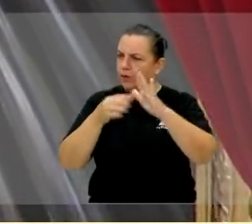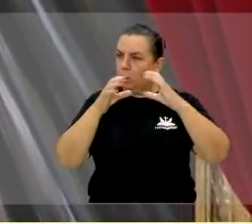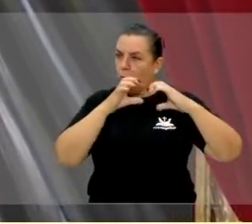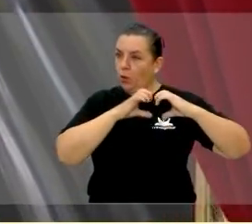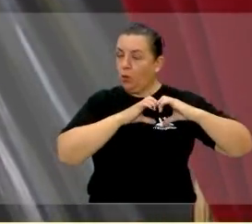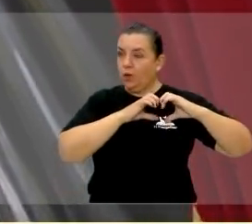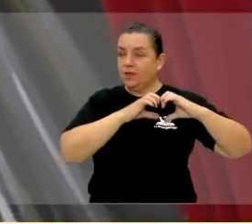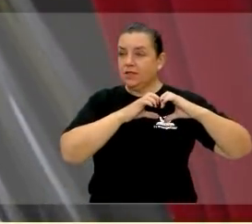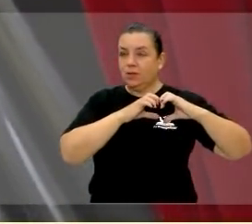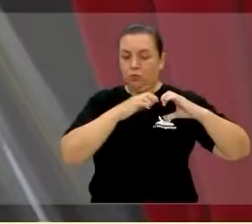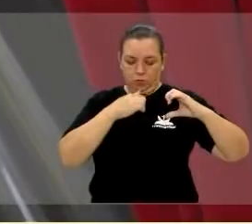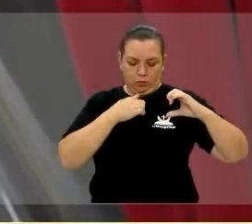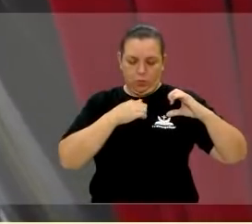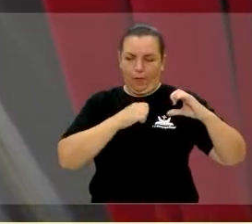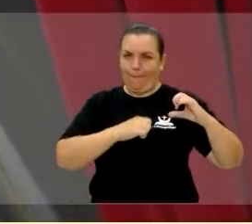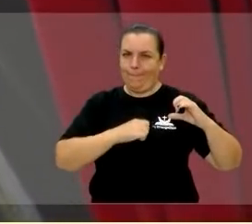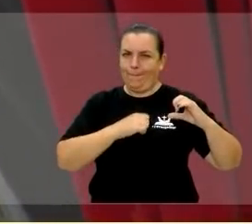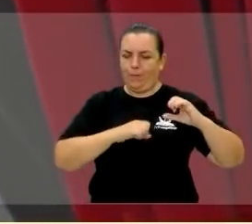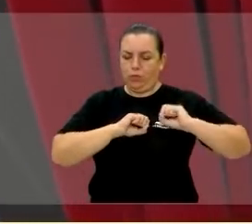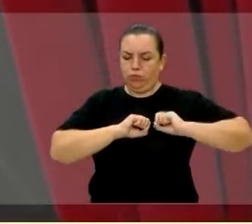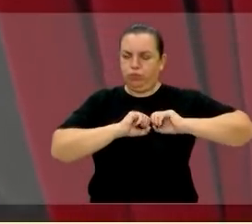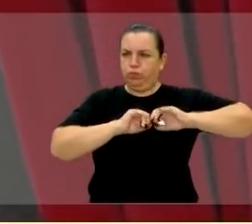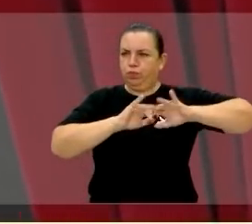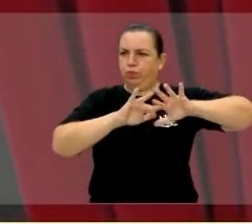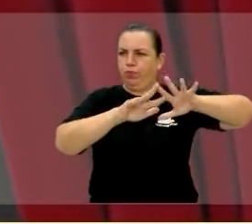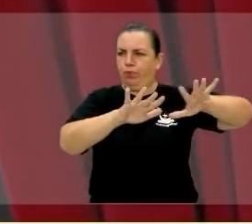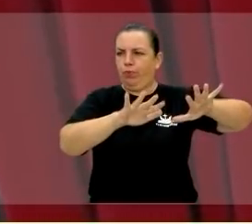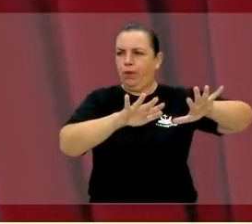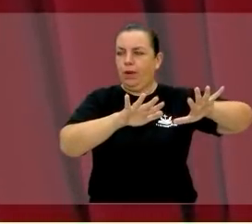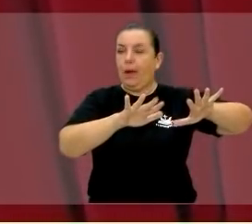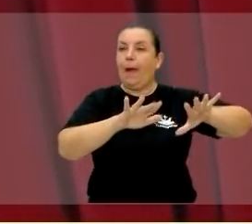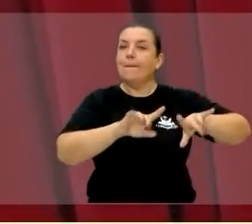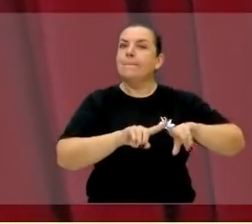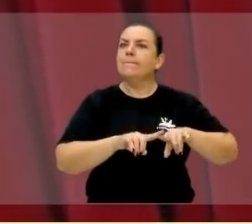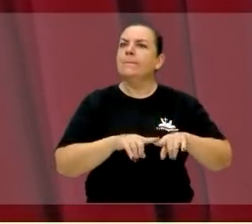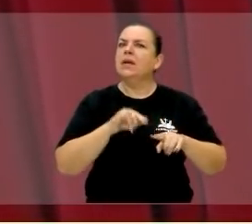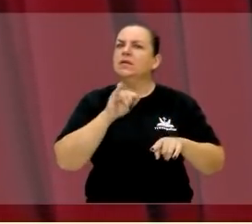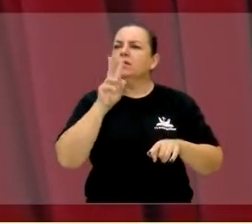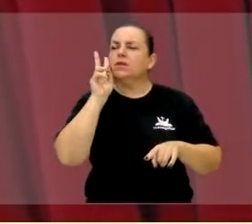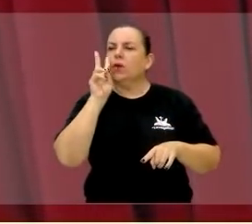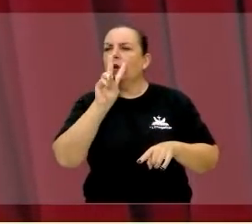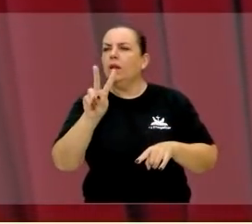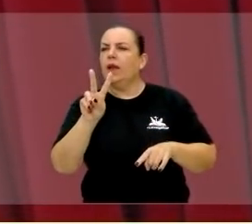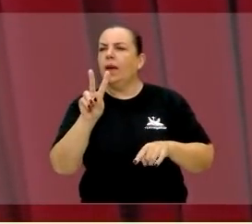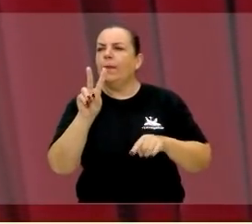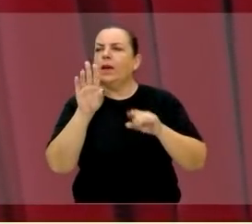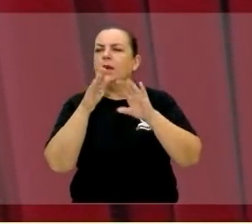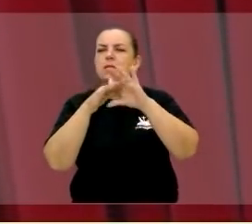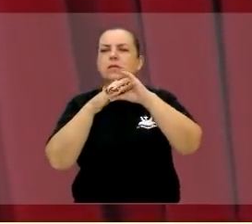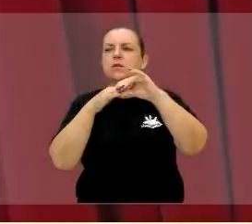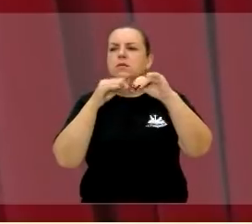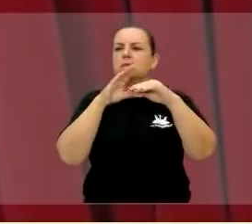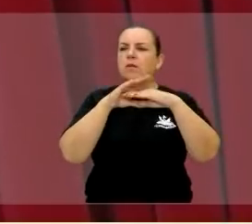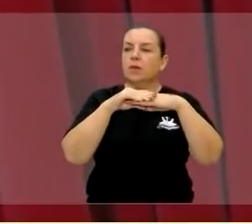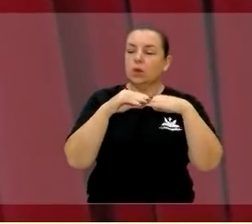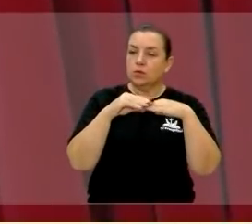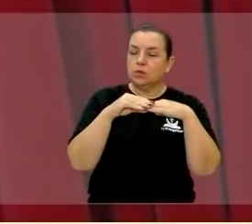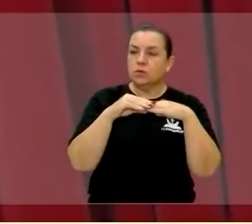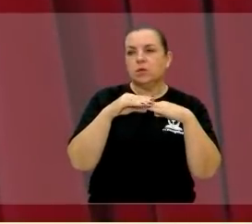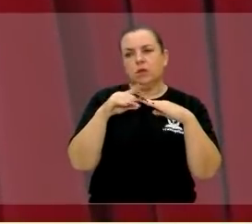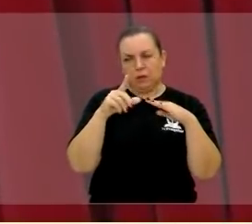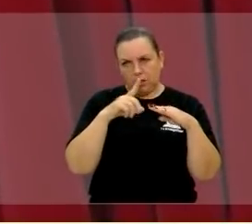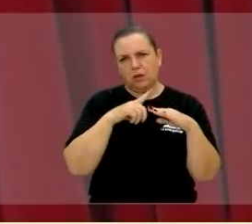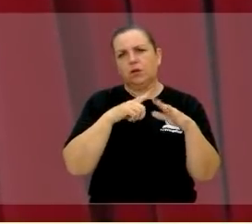do peito, mas se você olhar para as mãos de nosso Senhor, elas